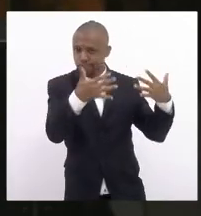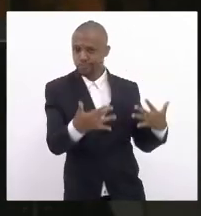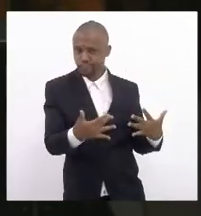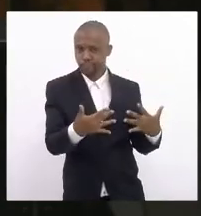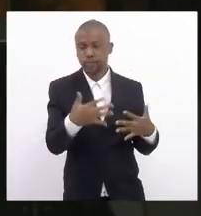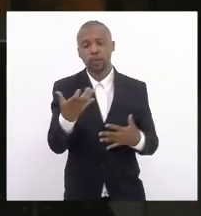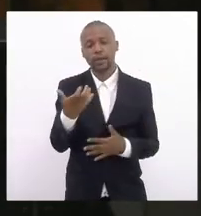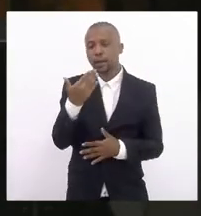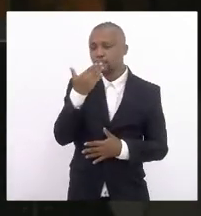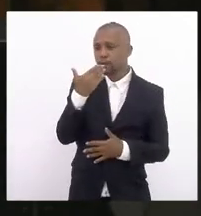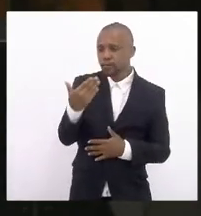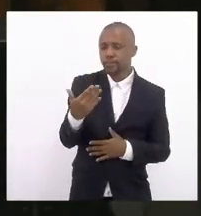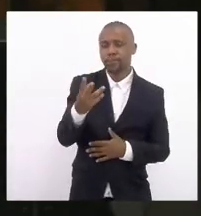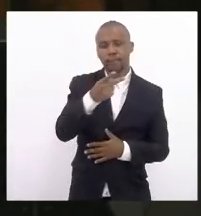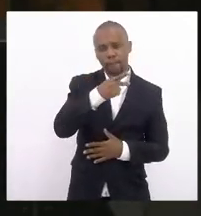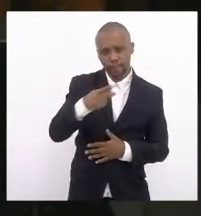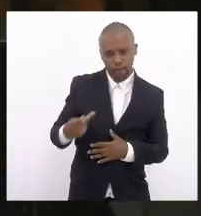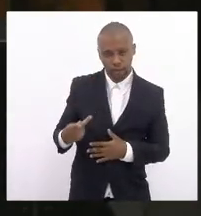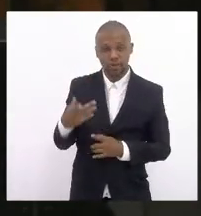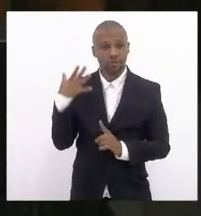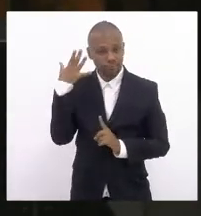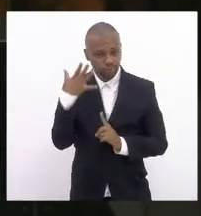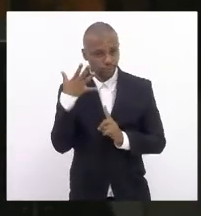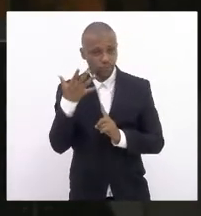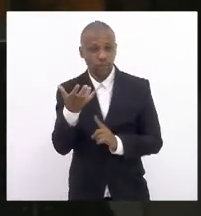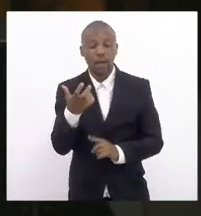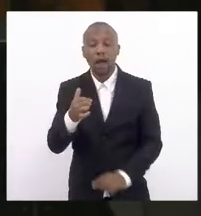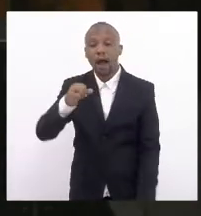pedir a Vossa Excelência, aqui da tribuna, André,